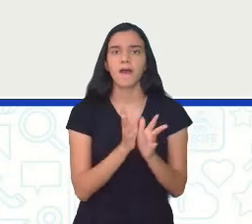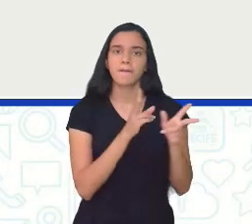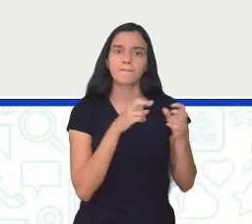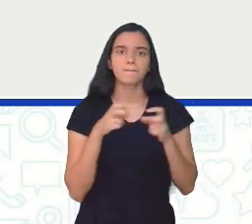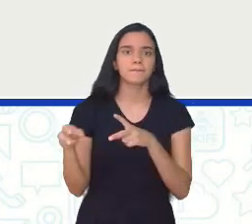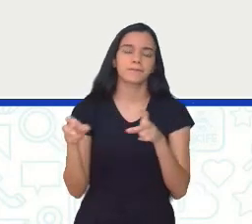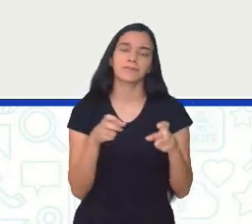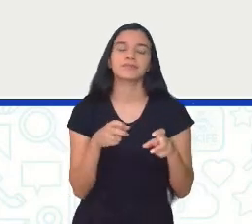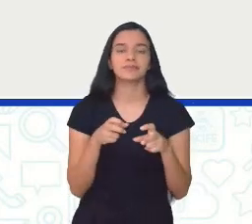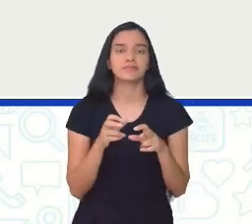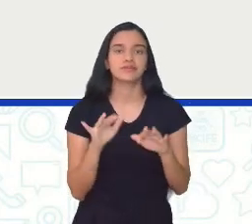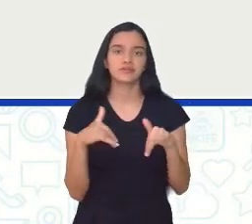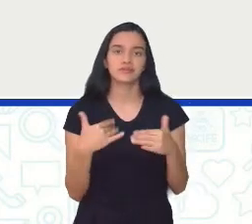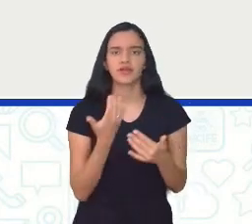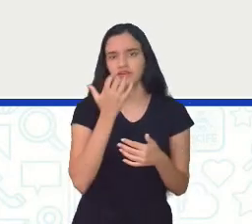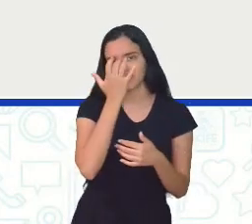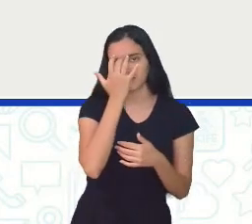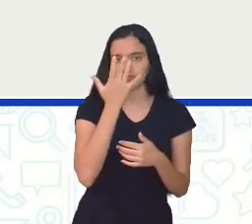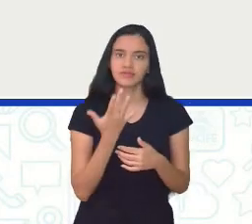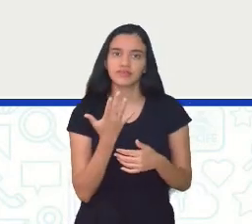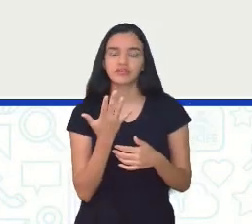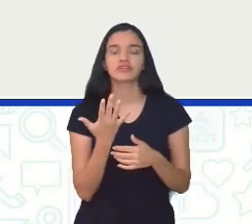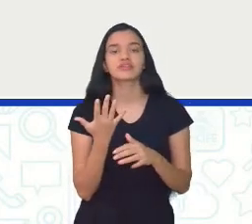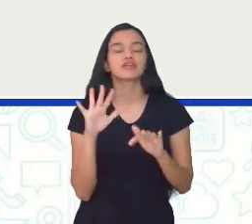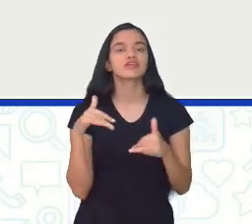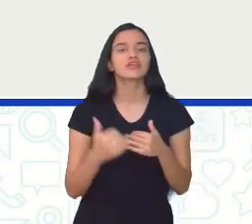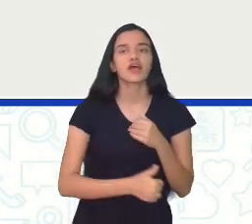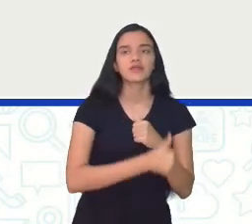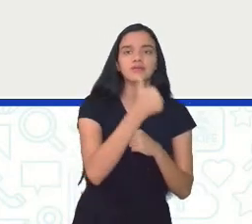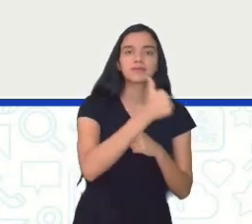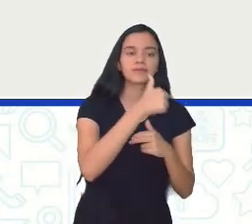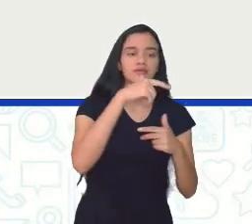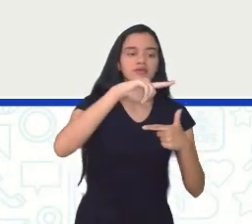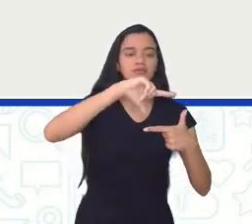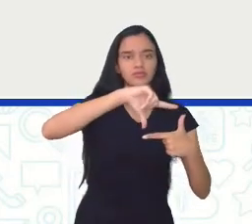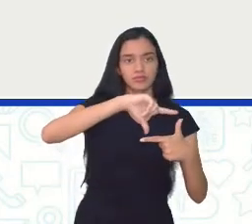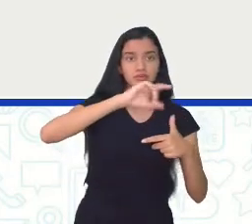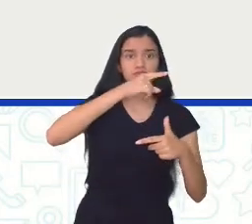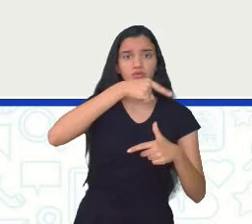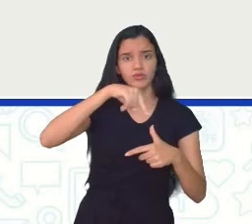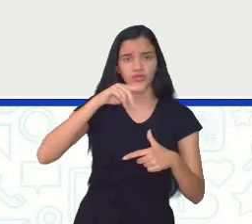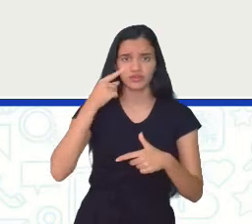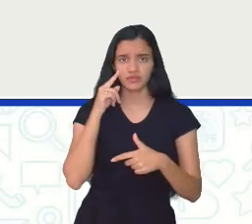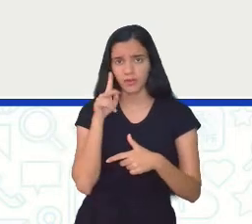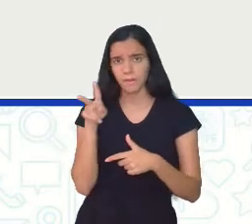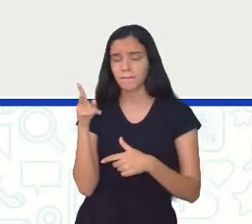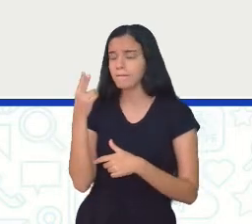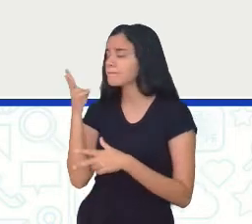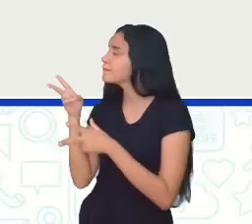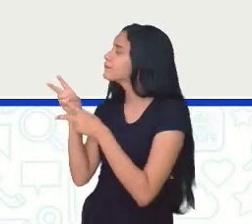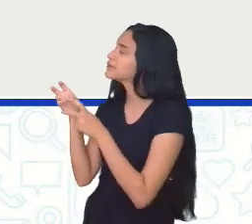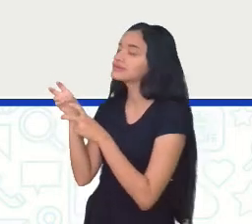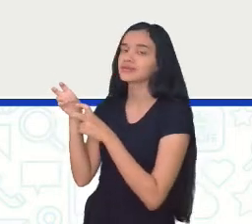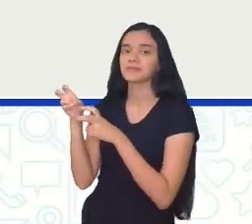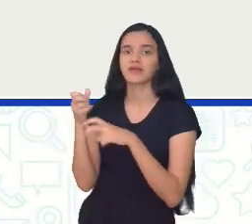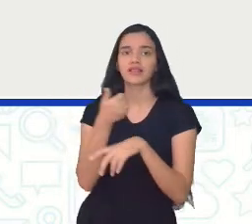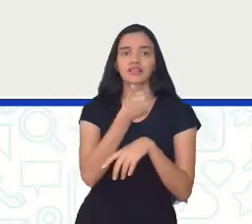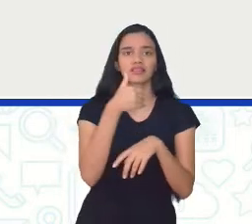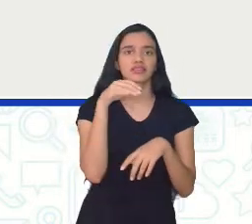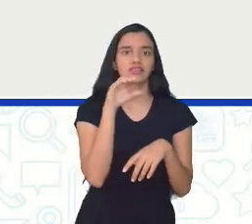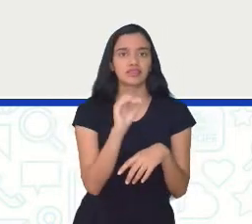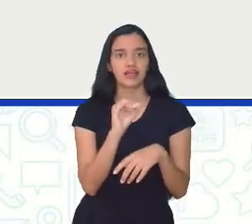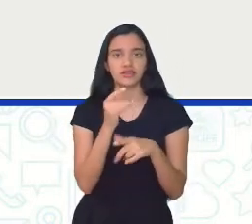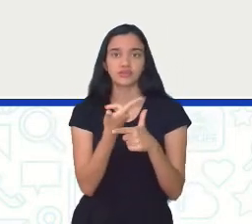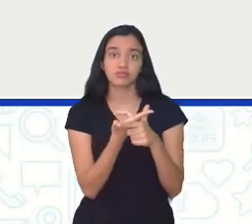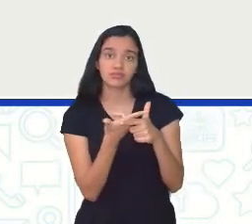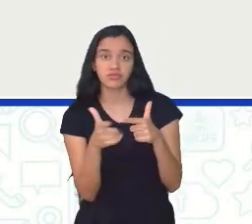poder contar com facilidade. Nesse primeiro retângulozinho, vocês vão ver que está dividido em 10 pedacinhos